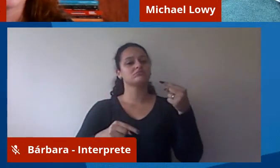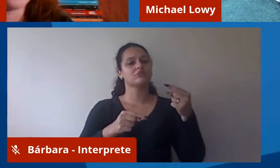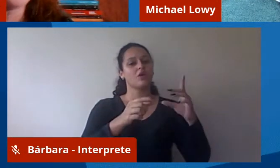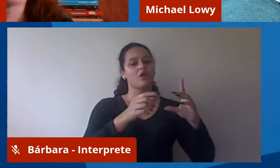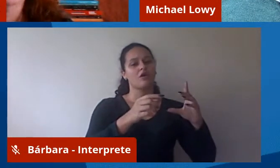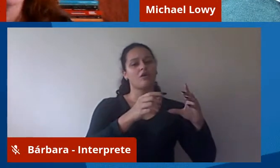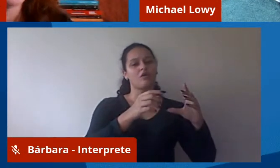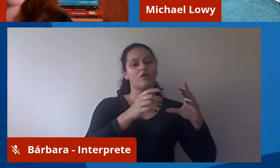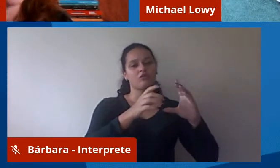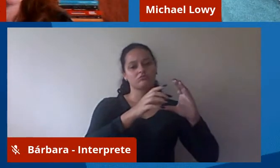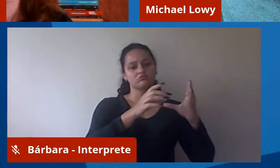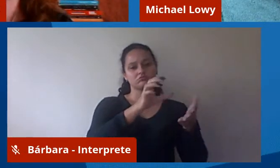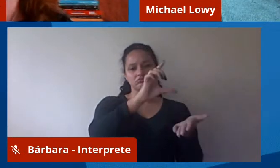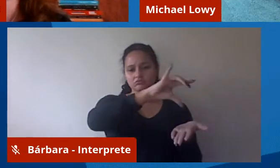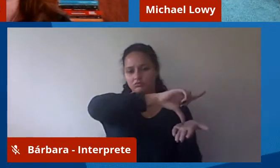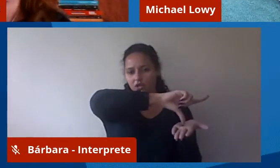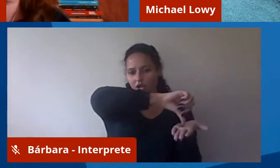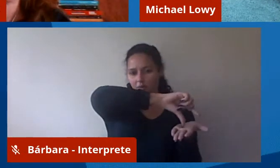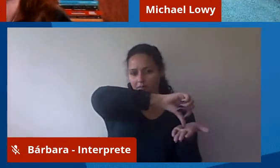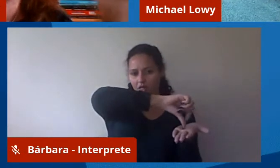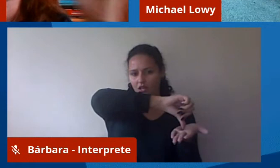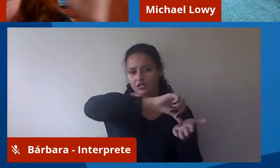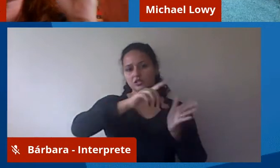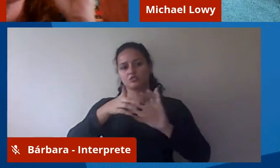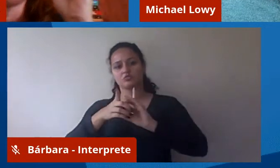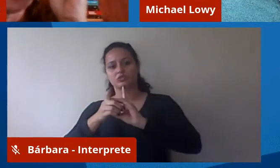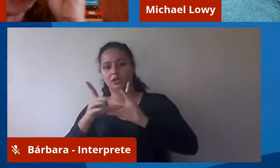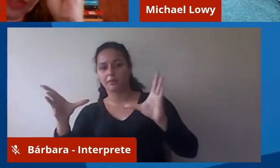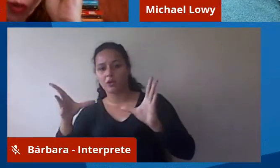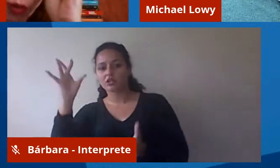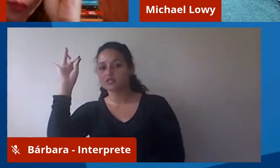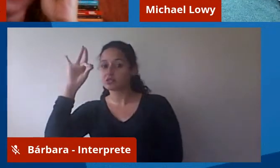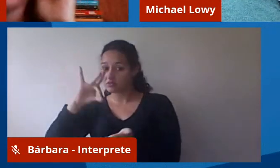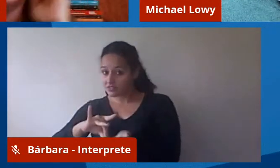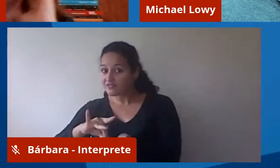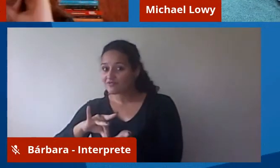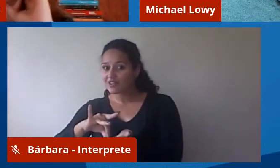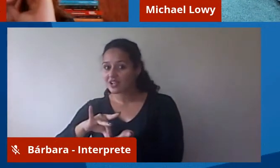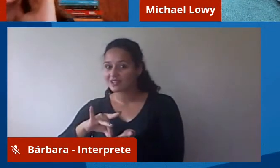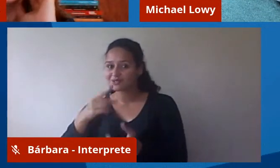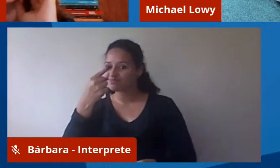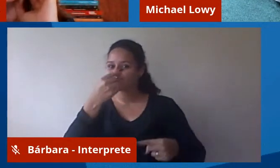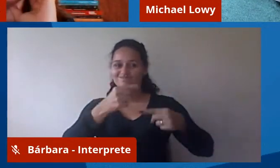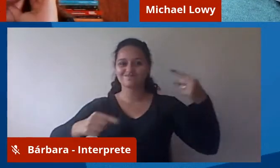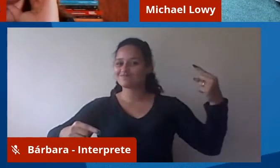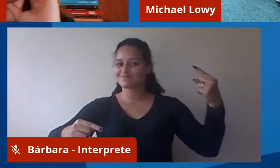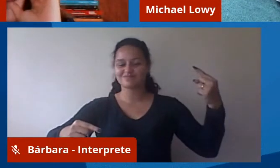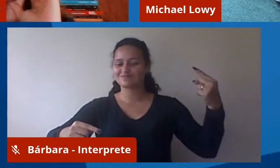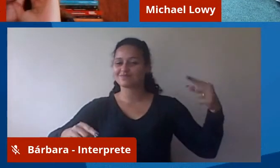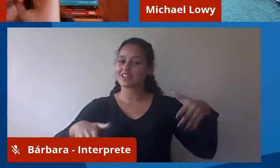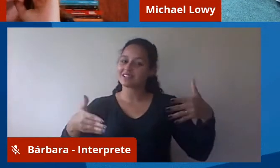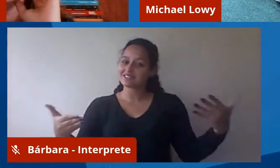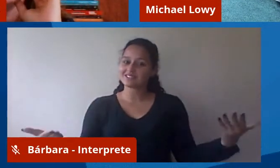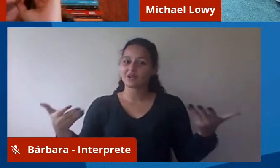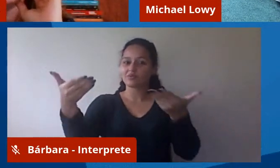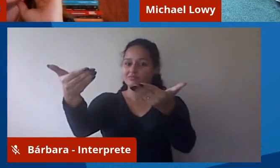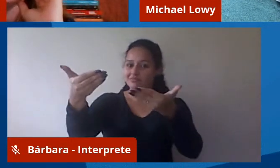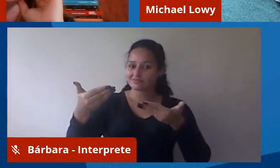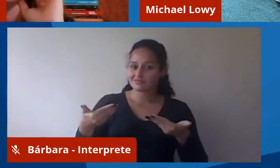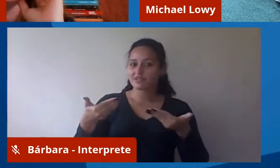democracia real, nós então recebemos o professor Lovi para trabalhar